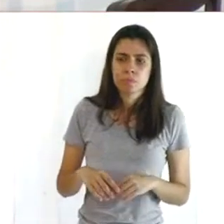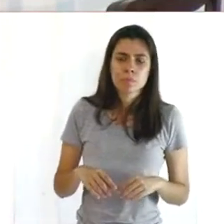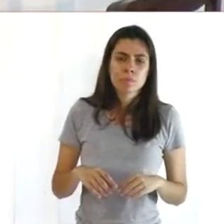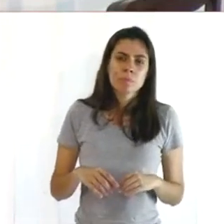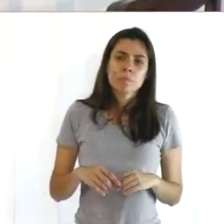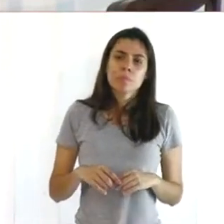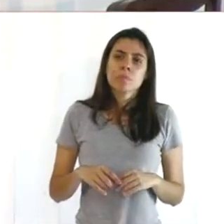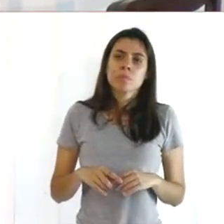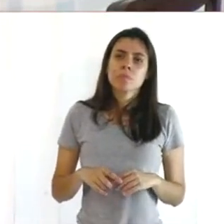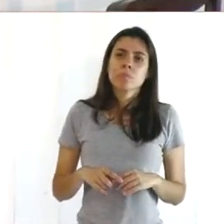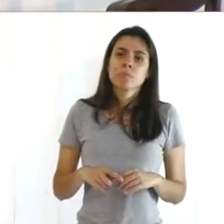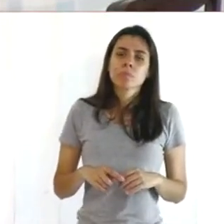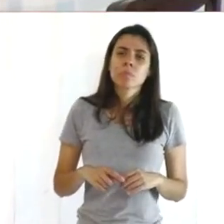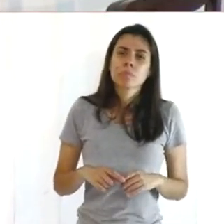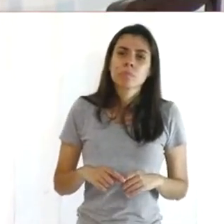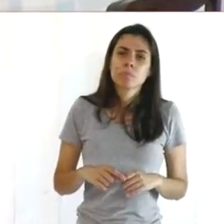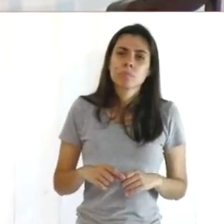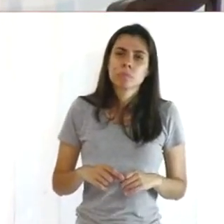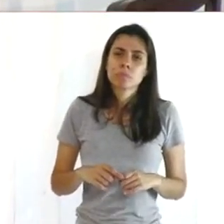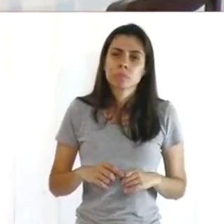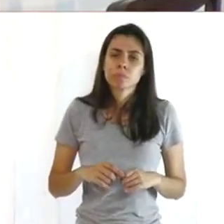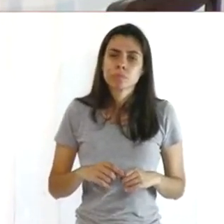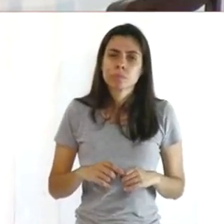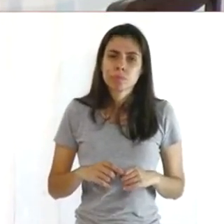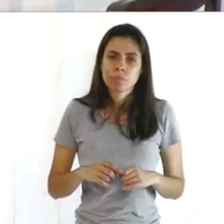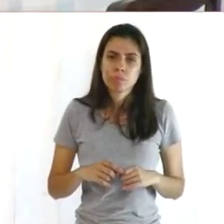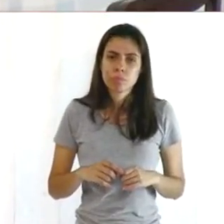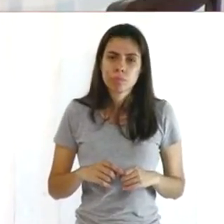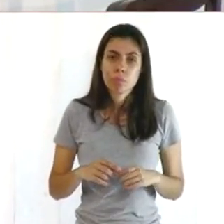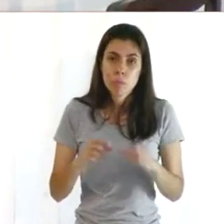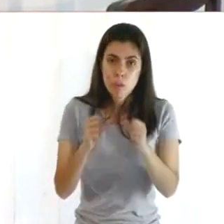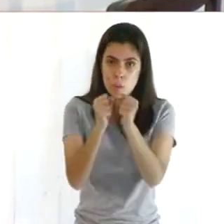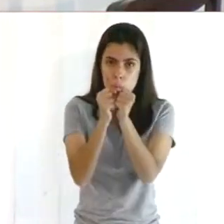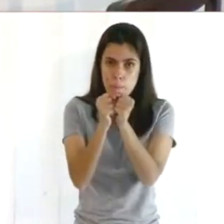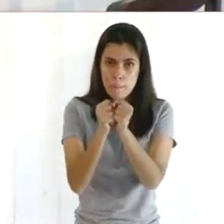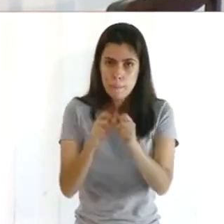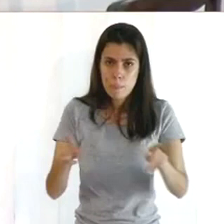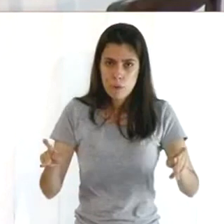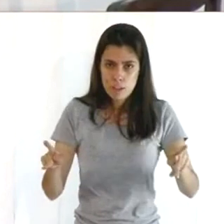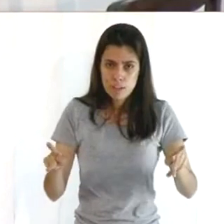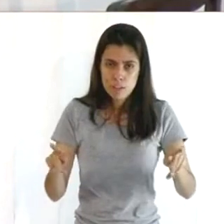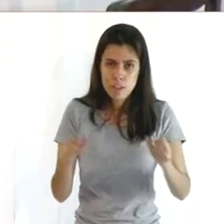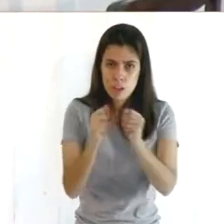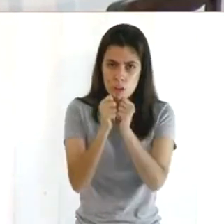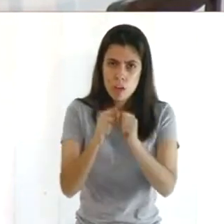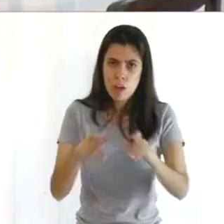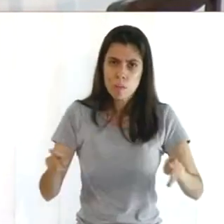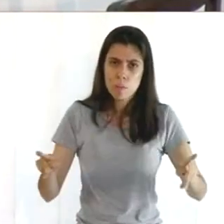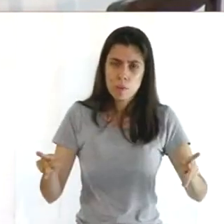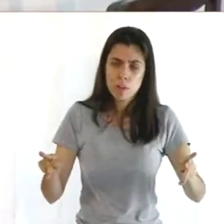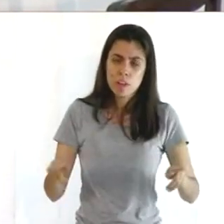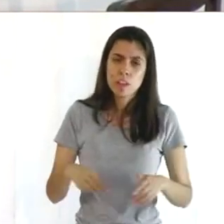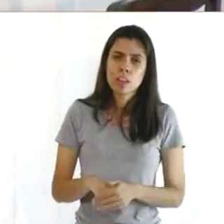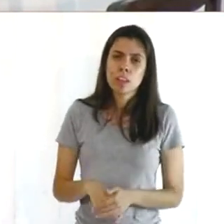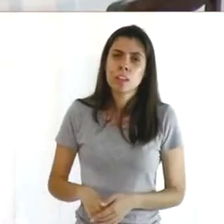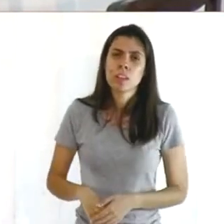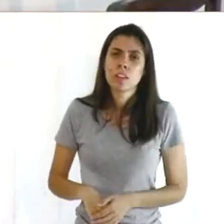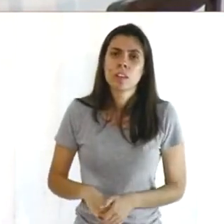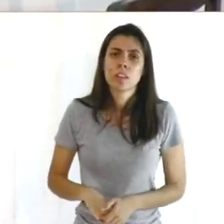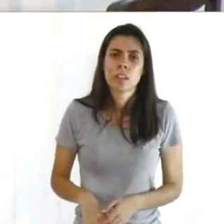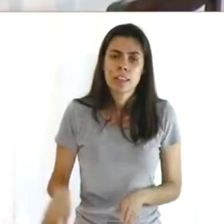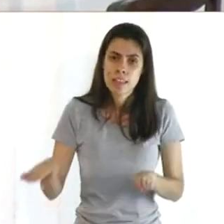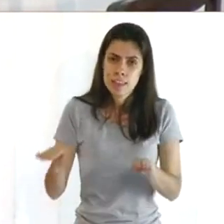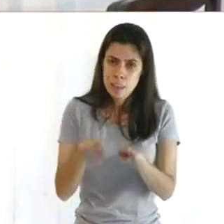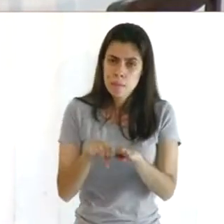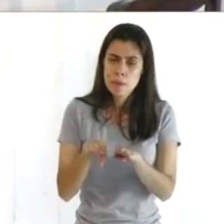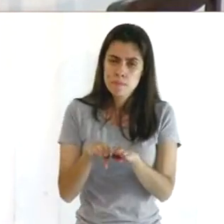Mas agora olha só, lá no livro do Apocalipse, meus irmãos, nós também temos isso, sabiam? O último livro da Bíblia,